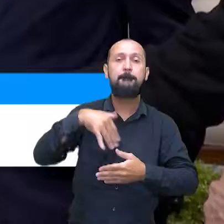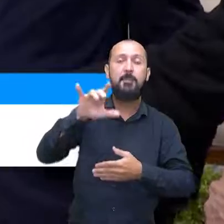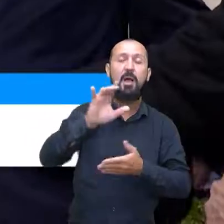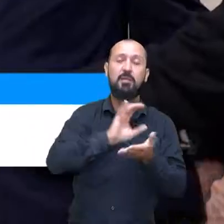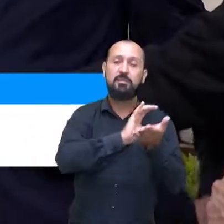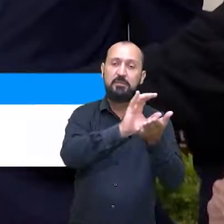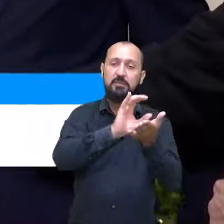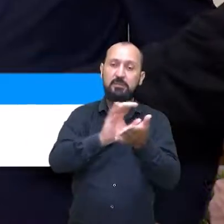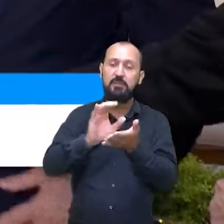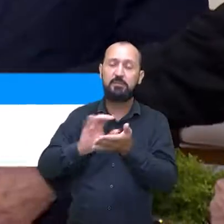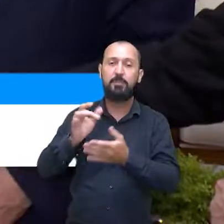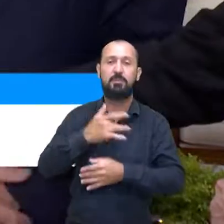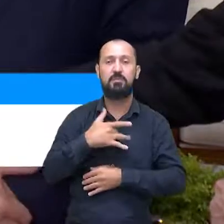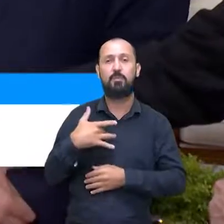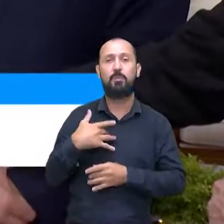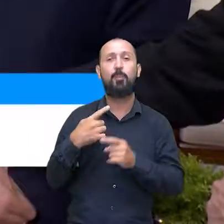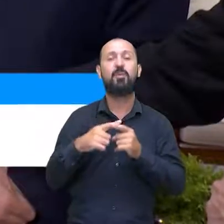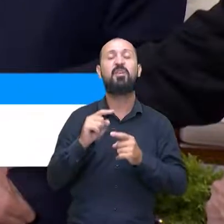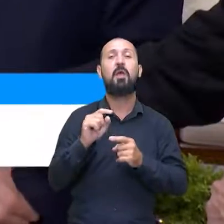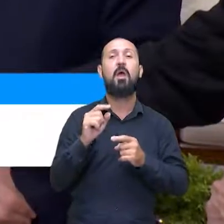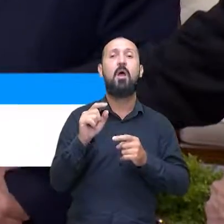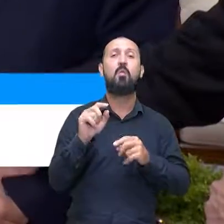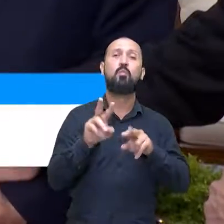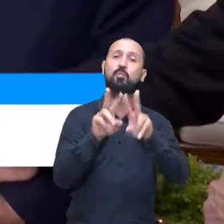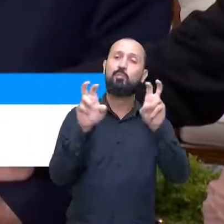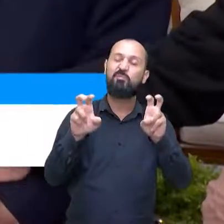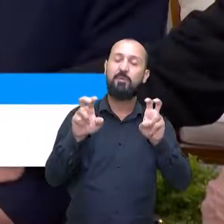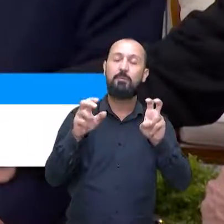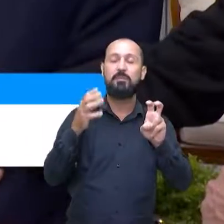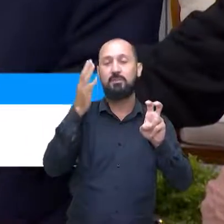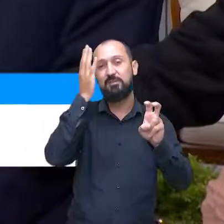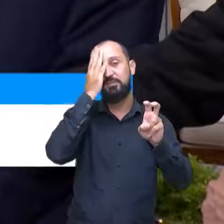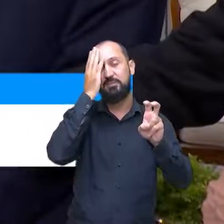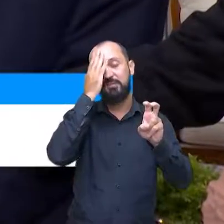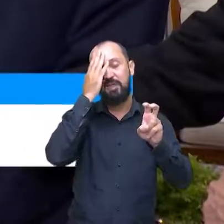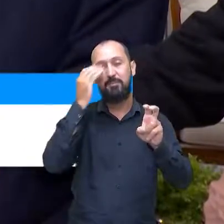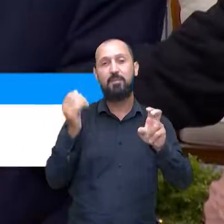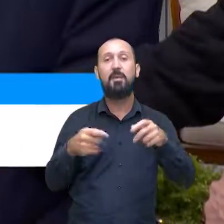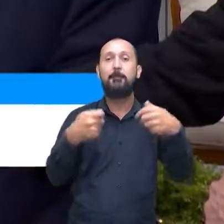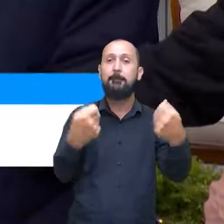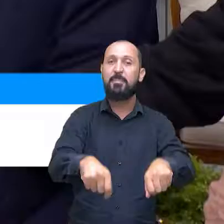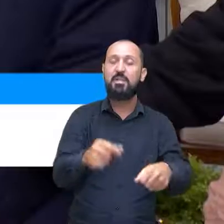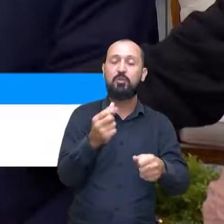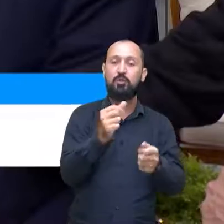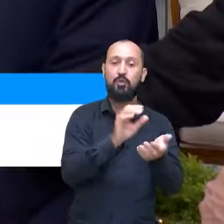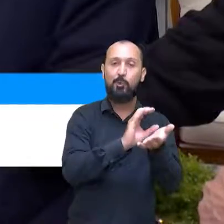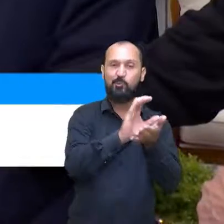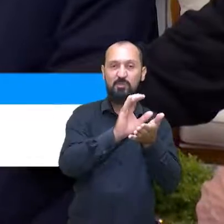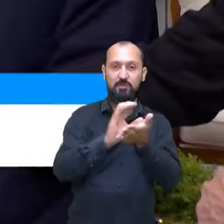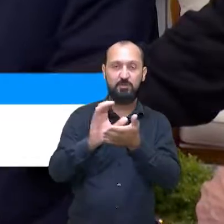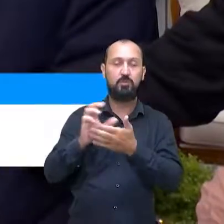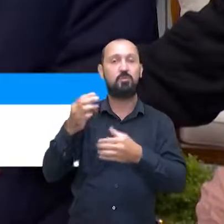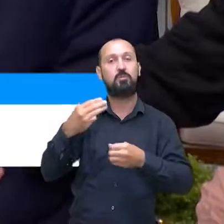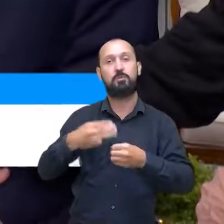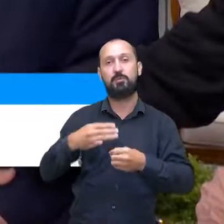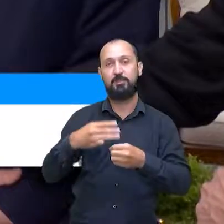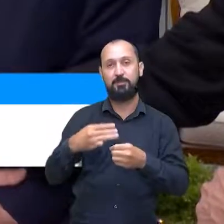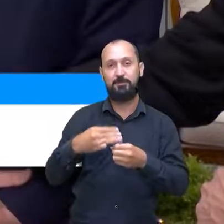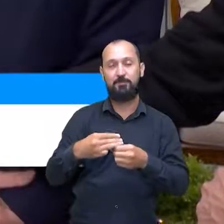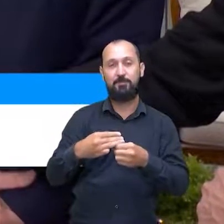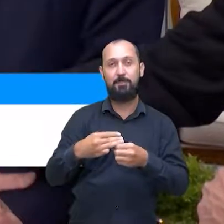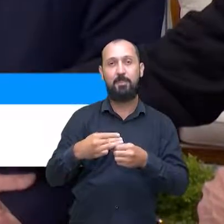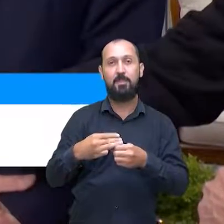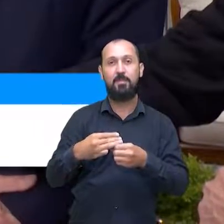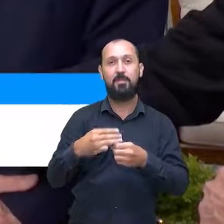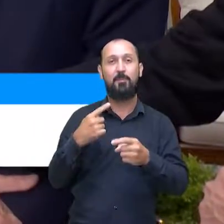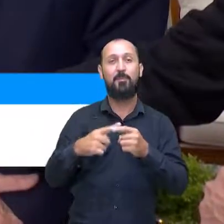coloque mais volume na saúde. Primeiro que é uma área que tem muita sensibilidade e precisa de recursos nos